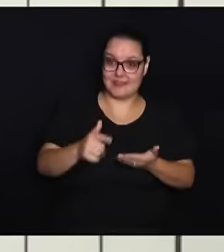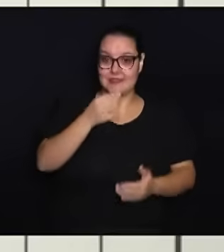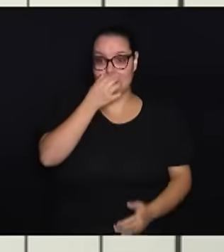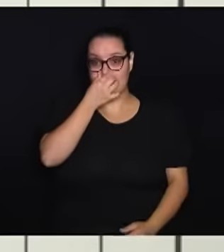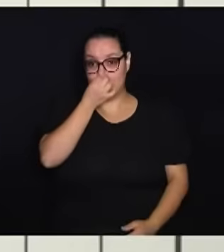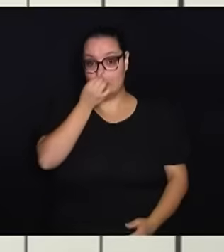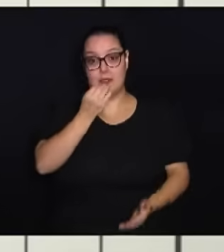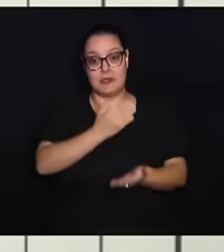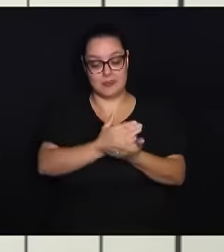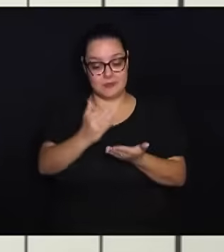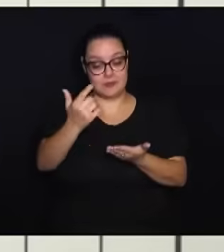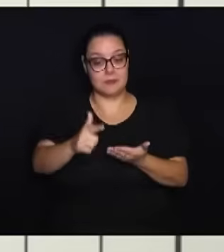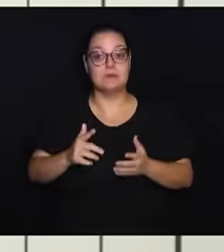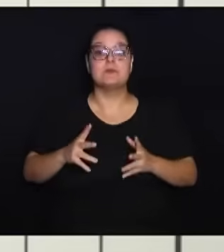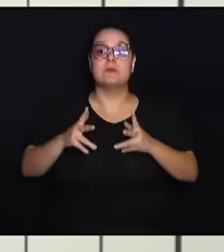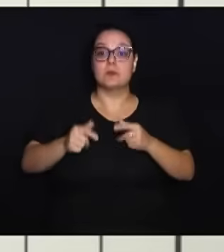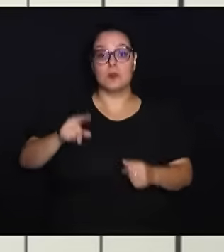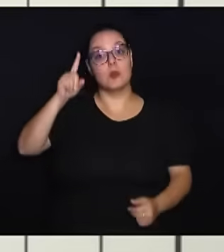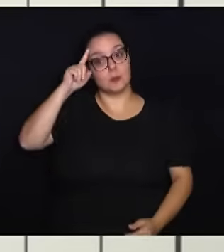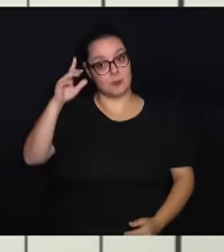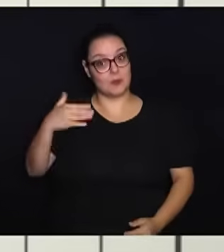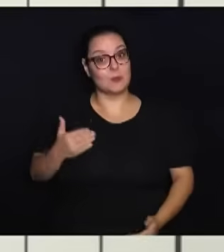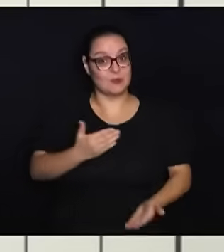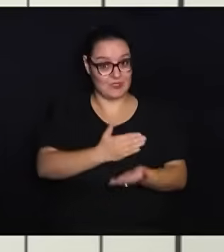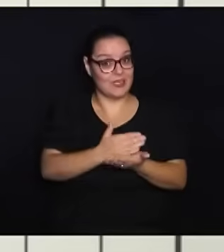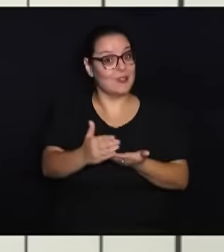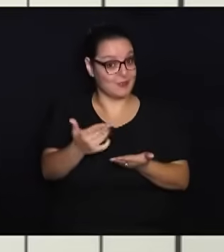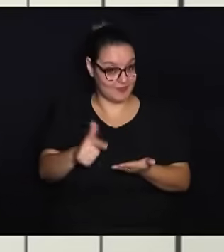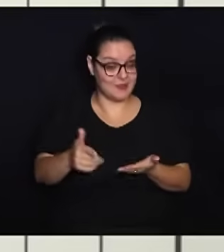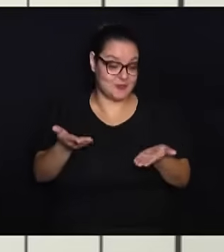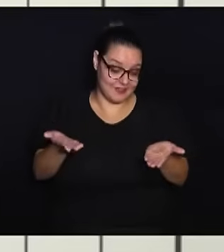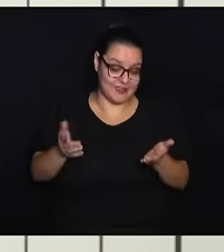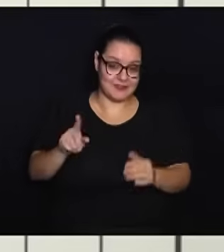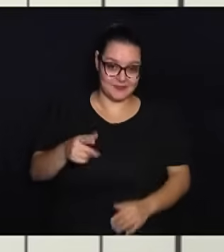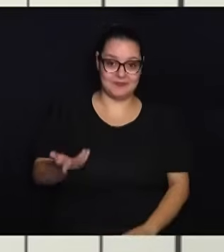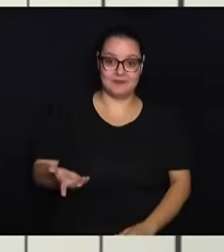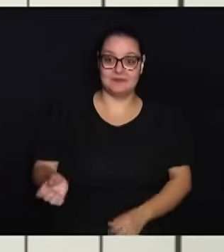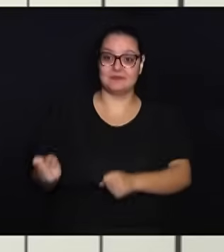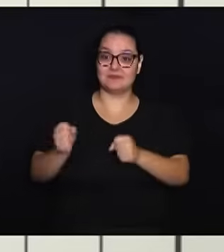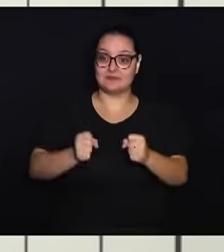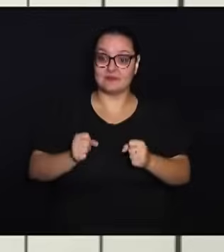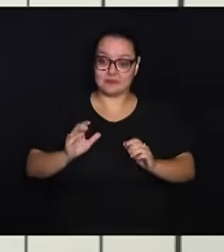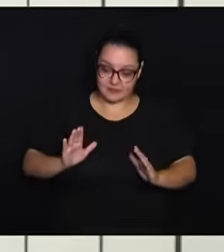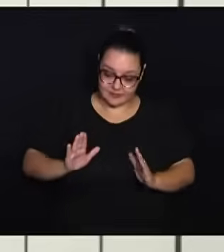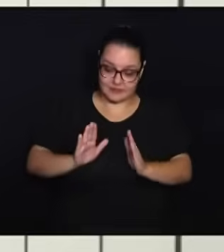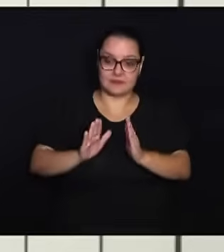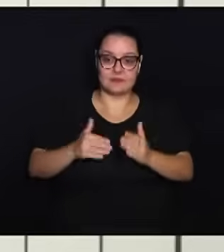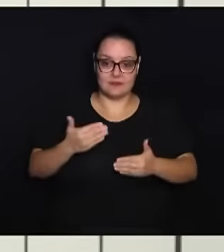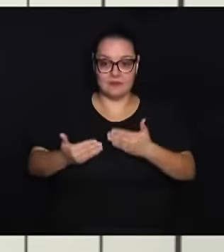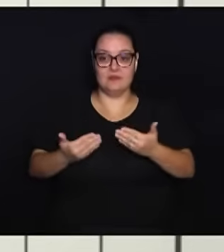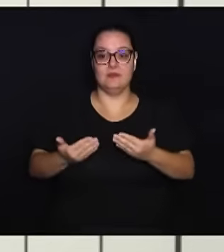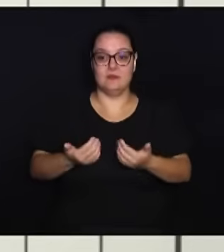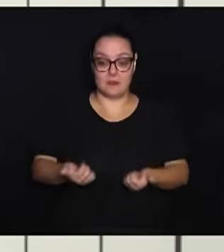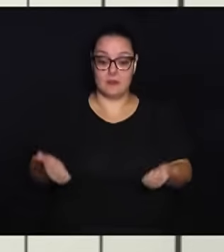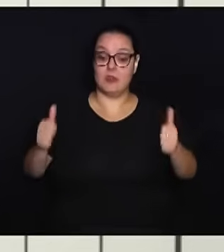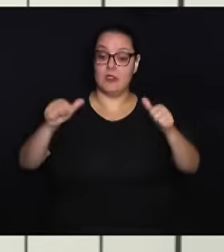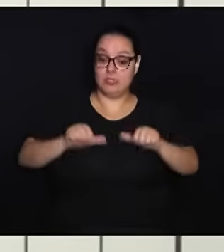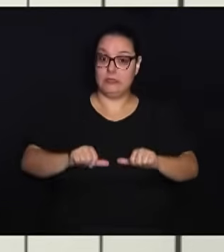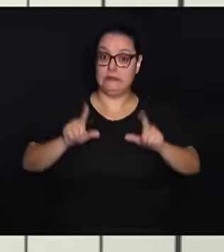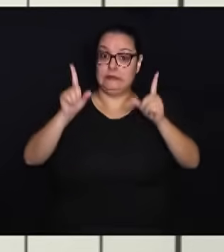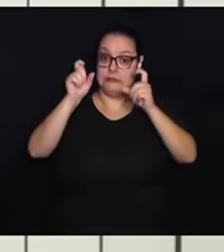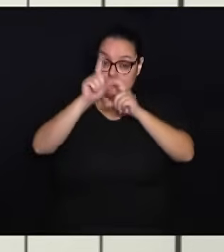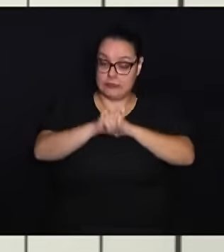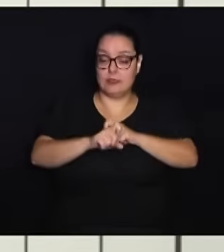porque todos os dias nós recomeçamos, né? Então o poder de enfrentar aí as crises e escrever